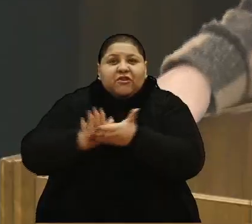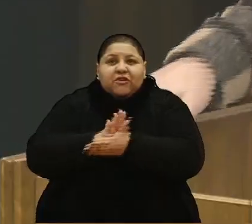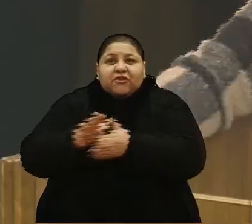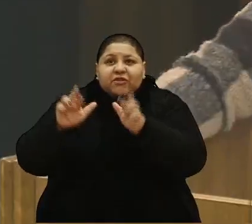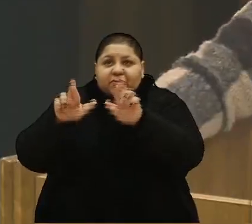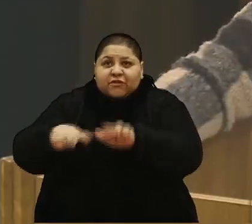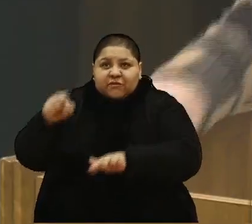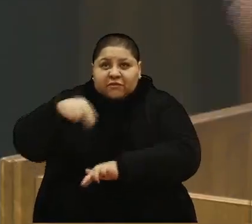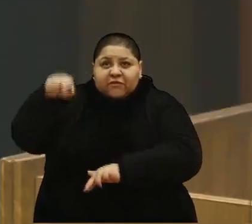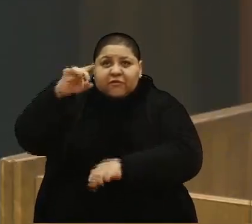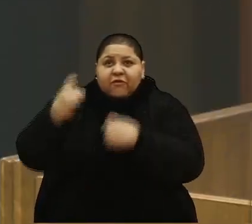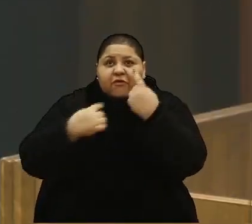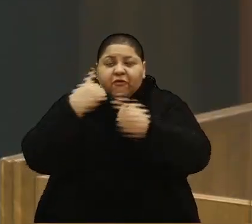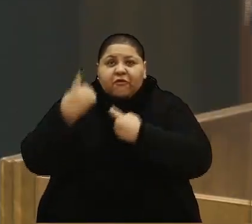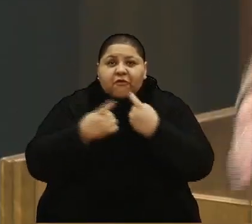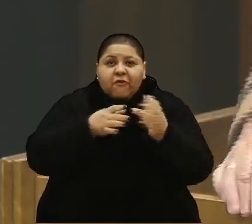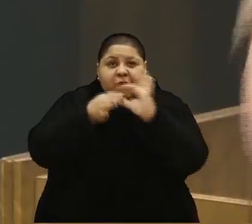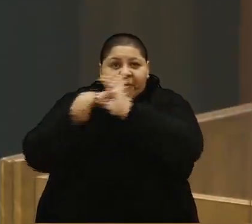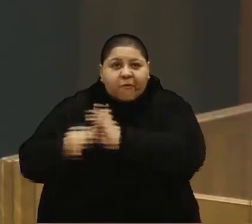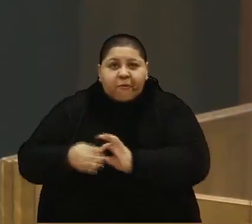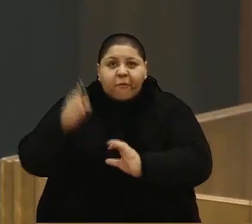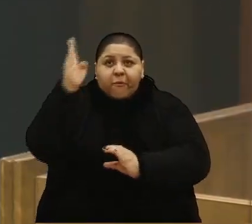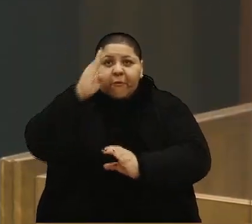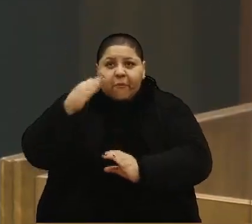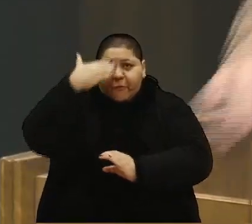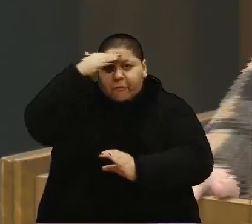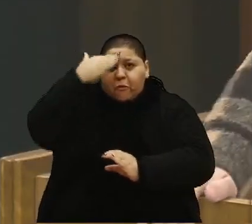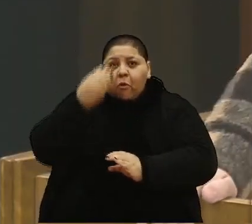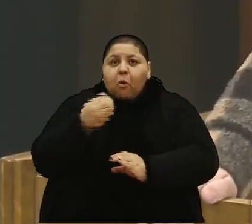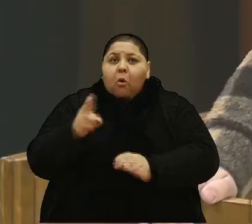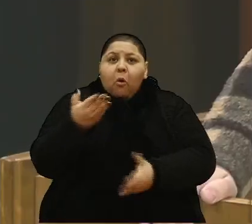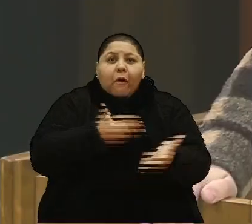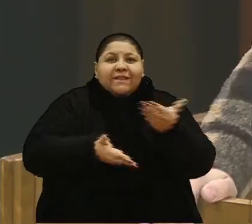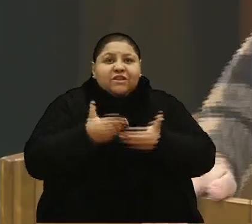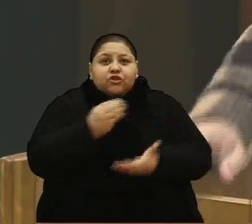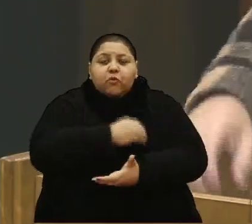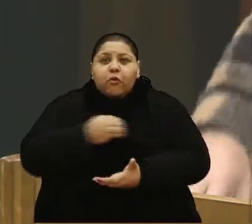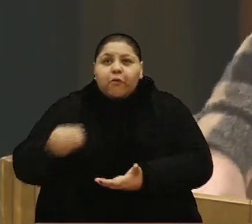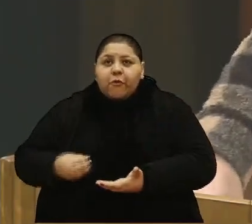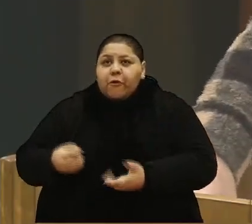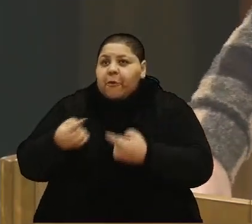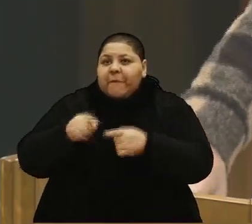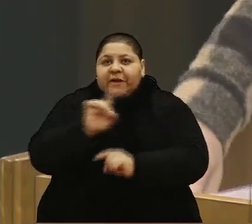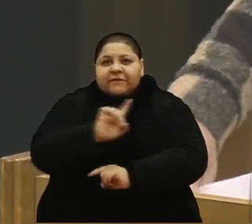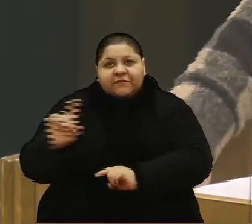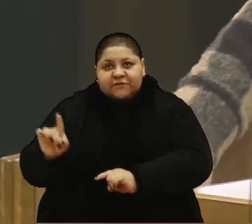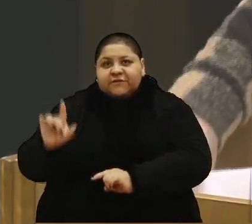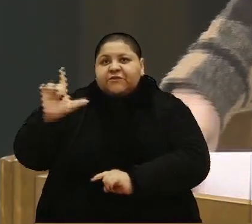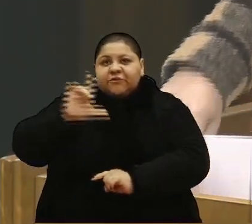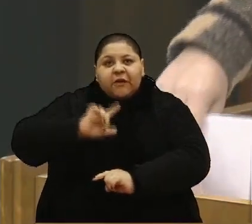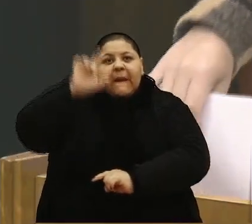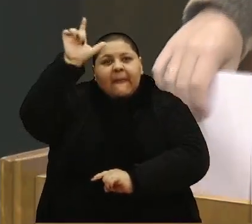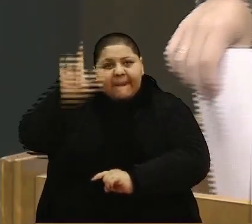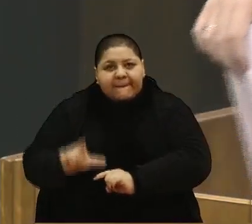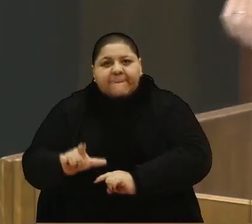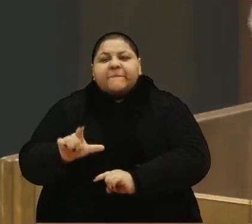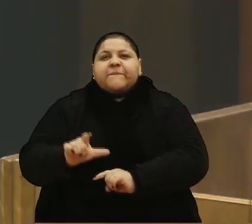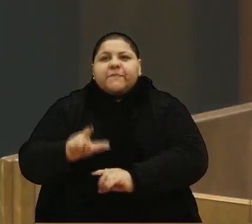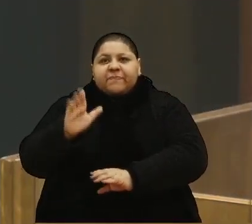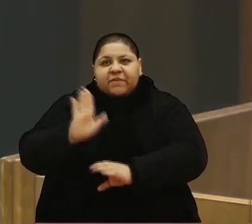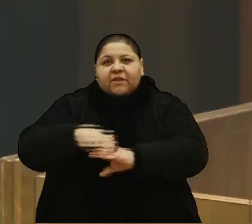Norte, o senhor está preocupado de um conluio com o Brasil com Cuba ou o senhor quer ser atendido por um médico? Mas não, tem gente